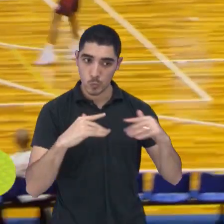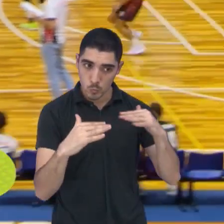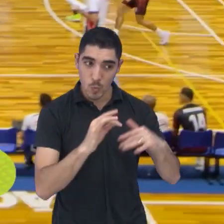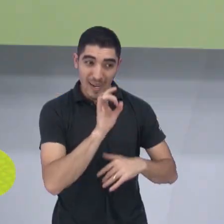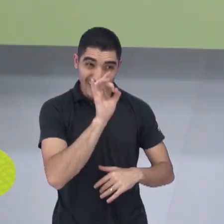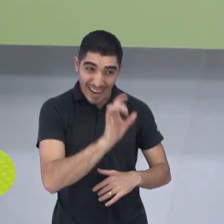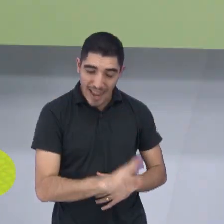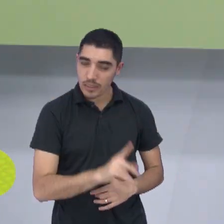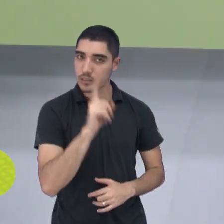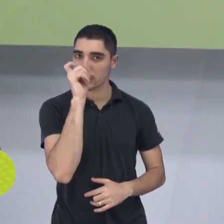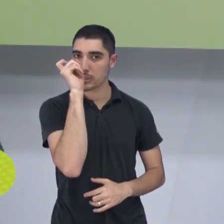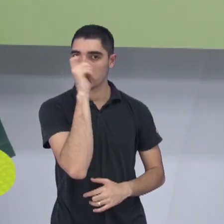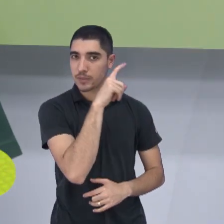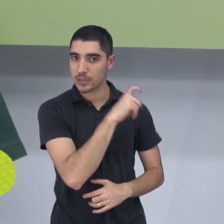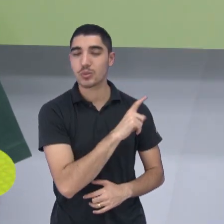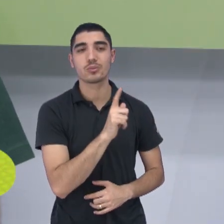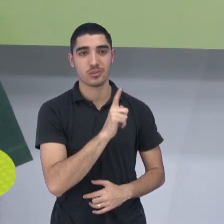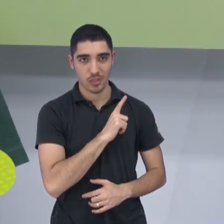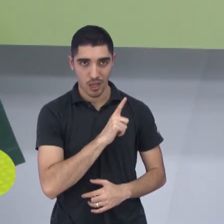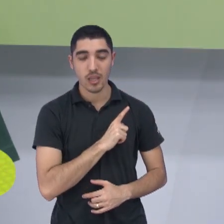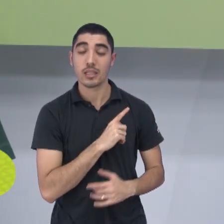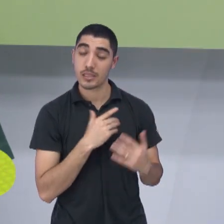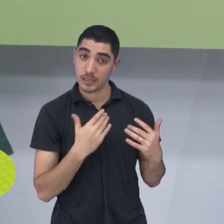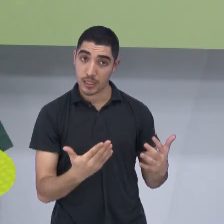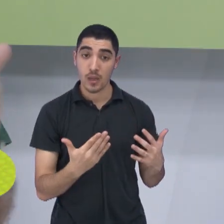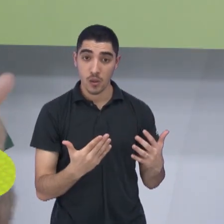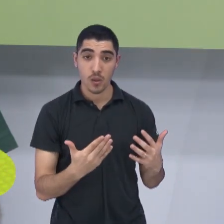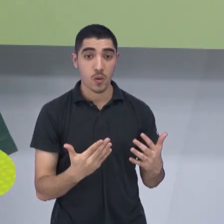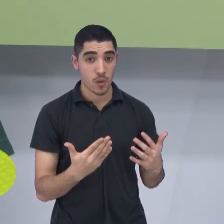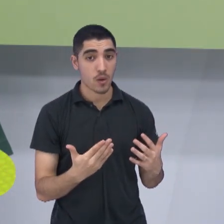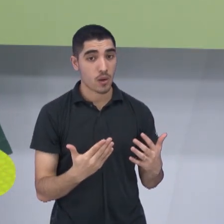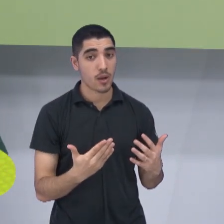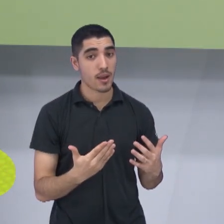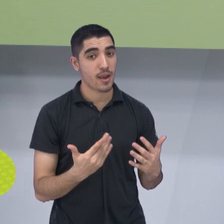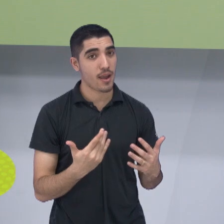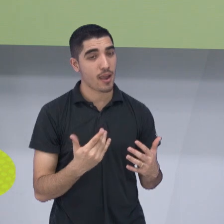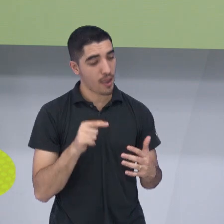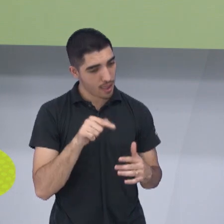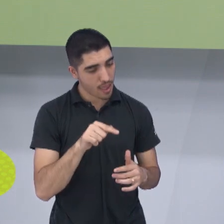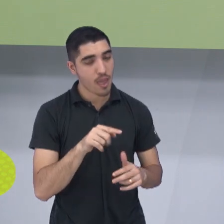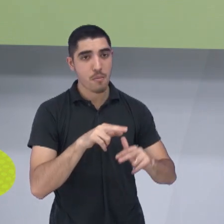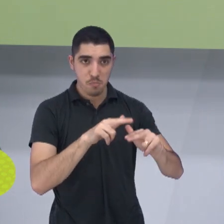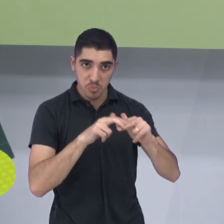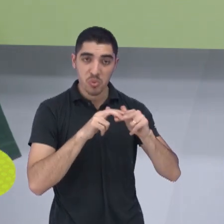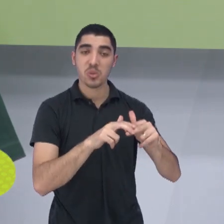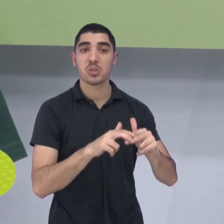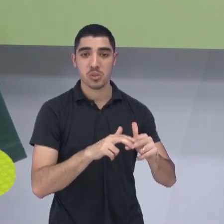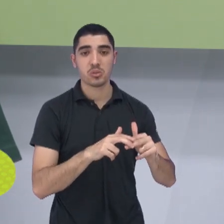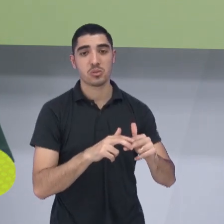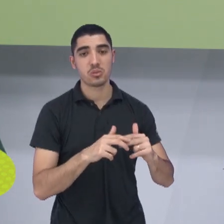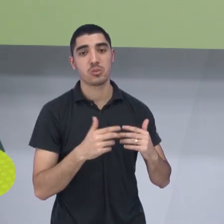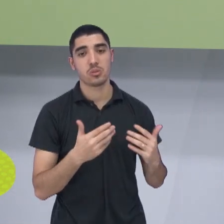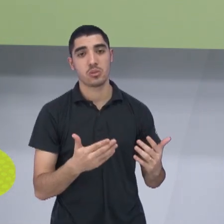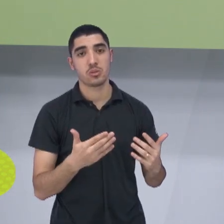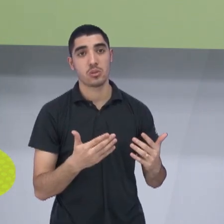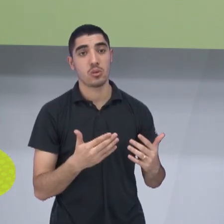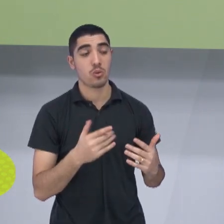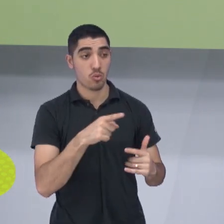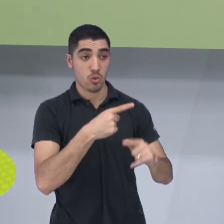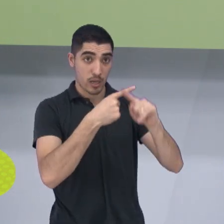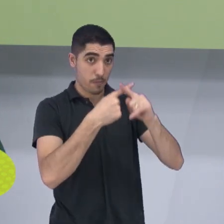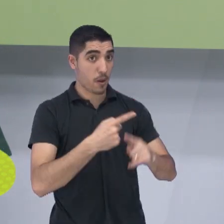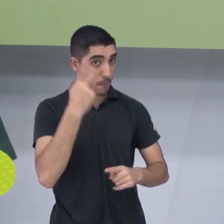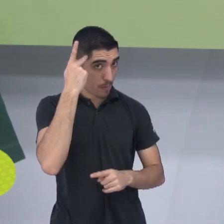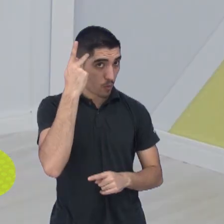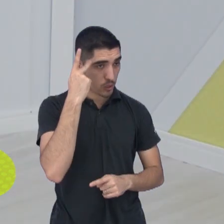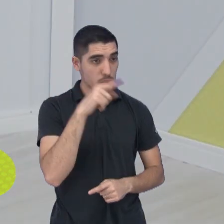José e todo jogo vai ser complicado para o São José. Então, esse é mais um exemplo aí do quão complicado vai ser esse campeonato